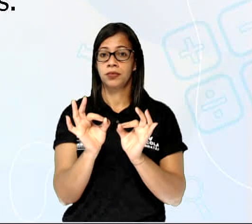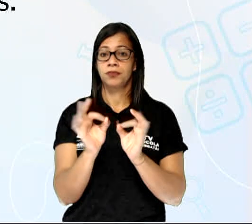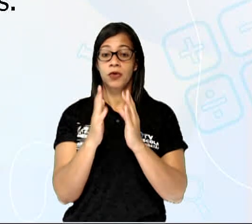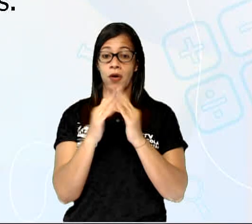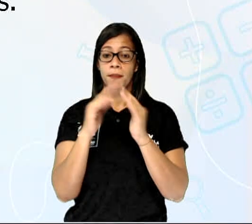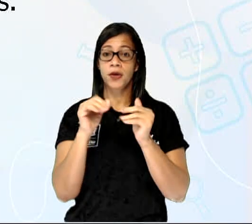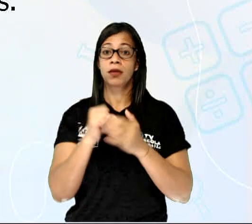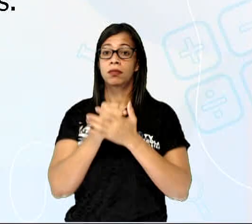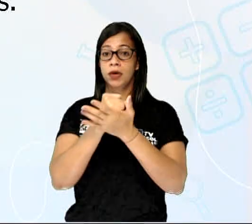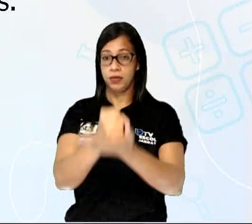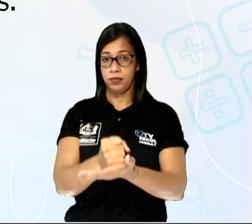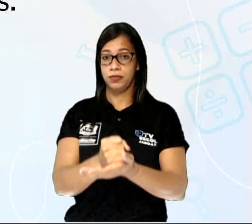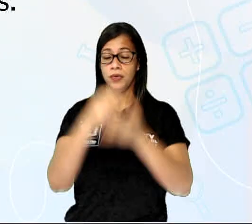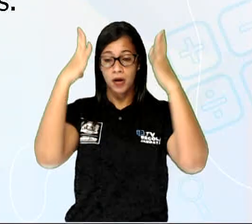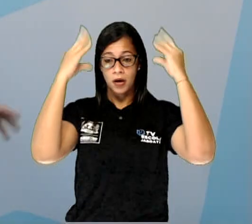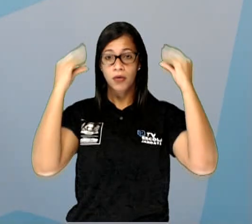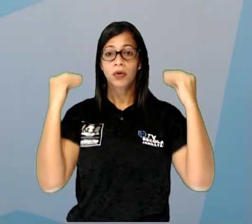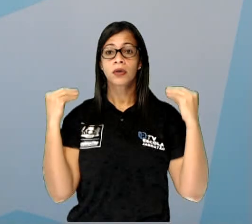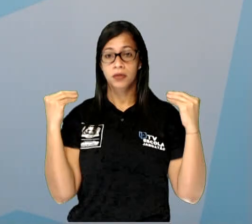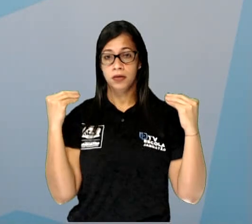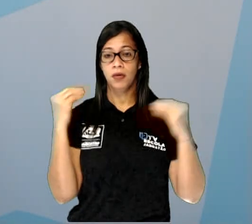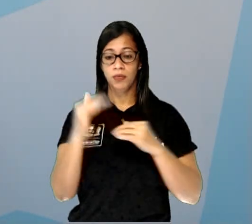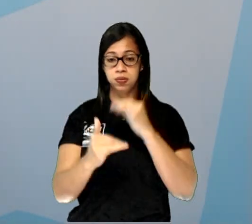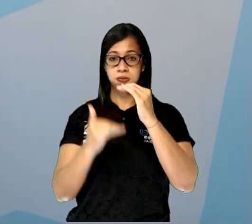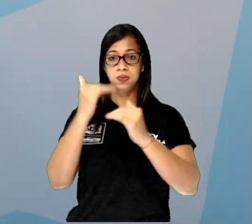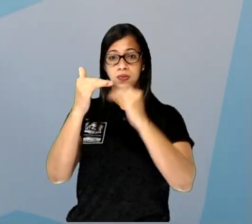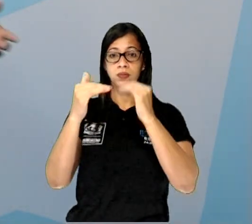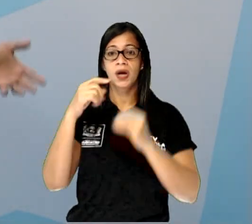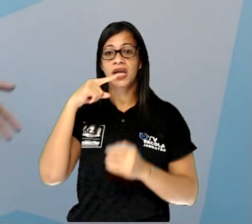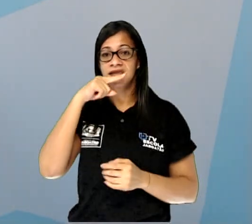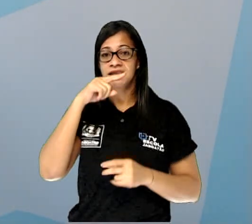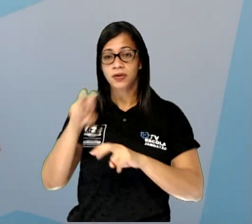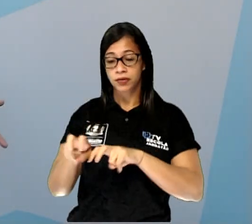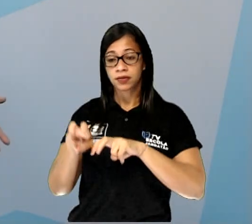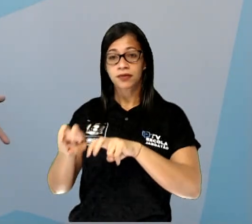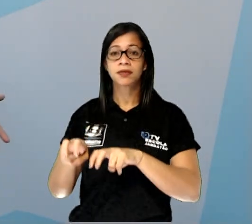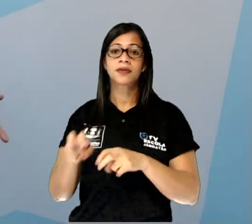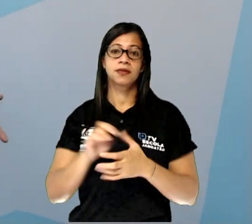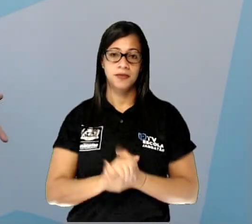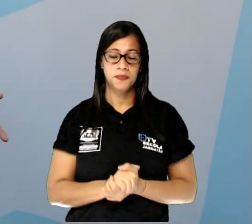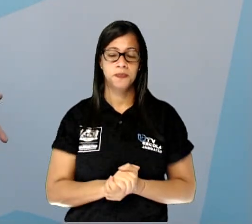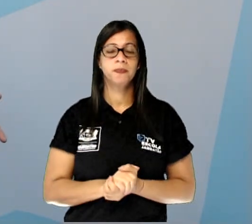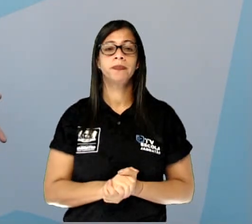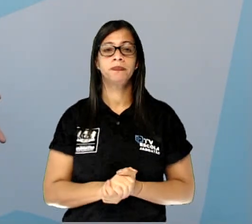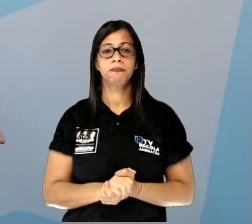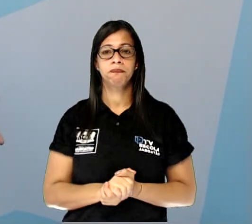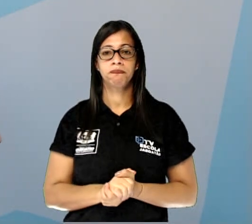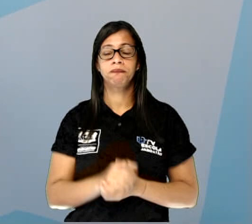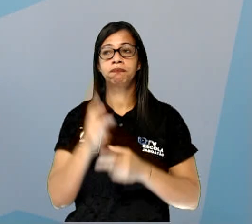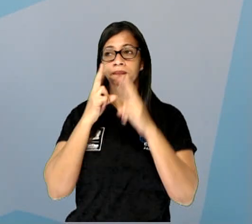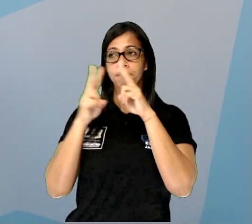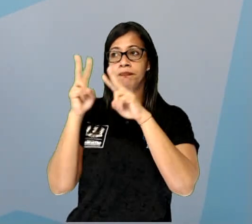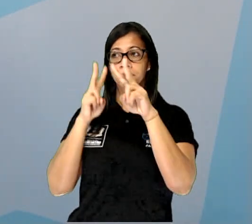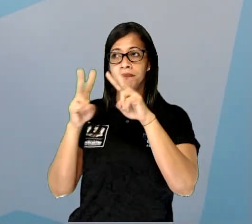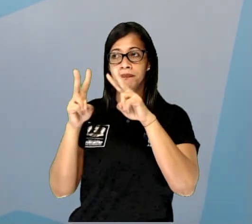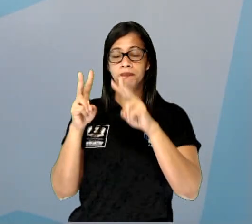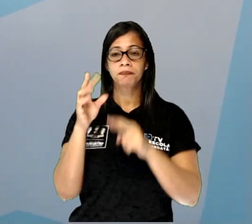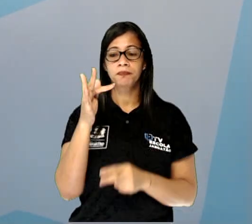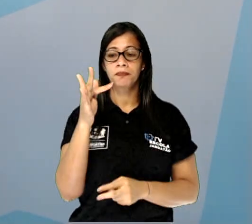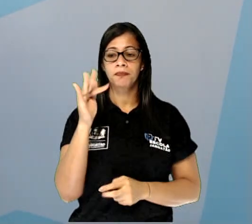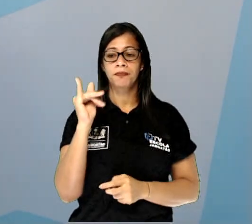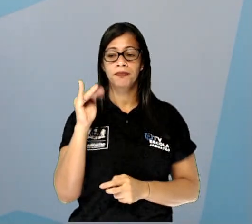nossos engenhos. Pois bem, e lá está o nosso Filipe II de novo, não é verdade?